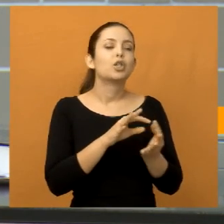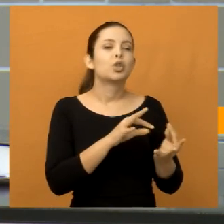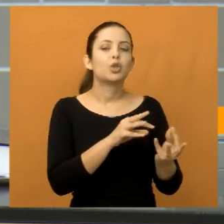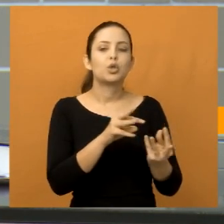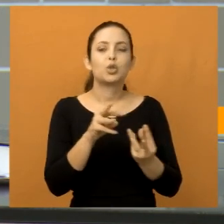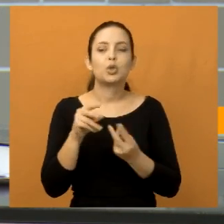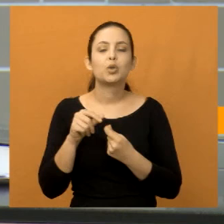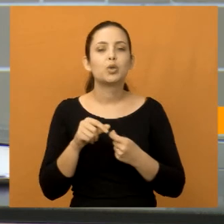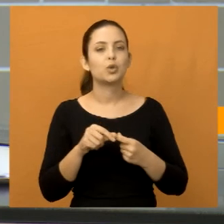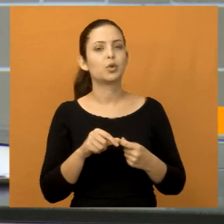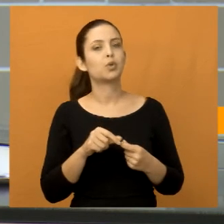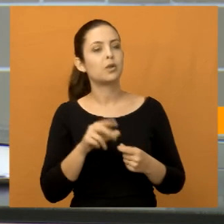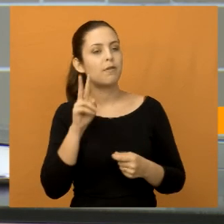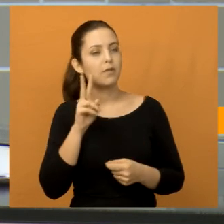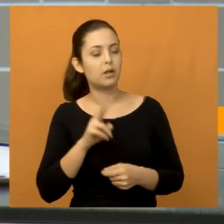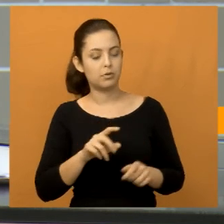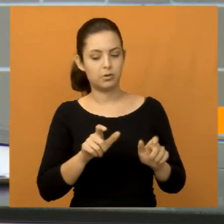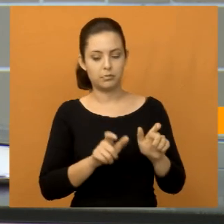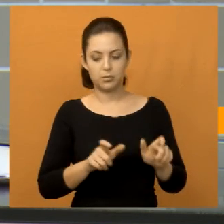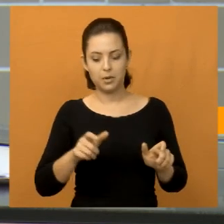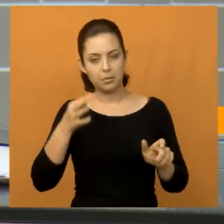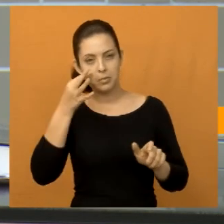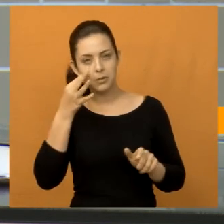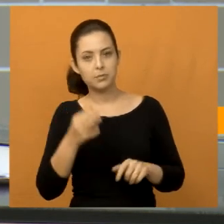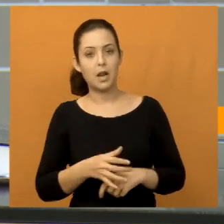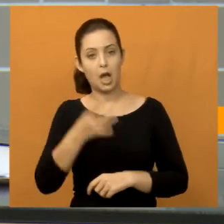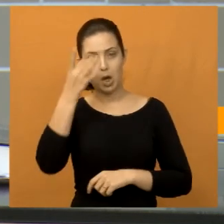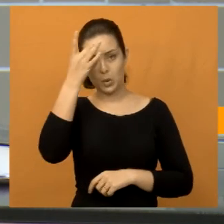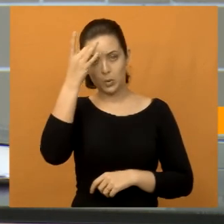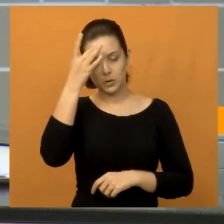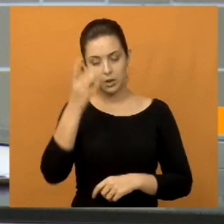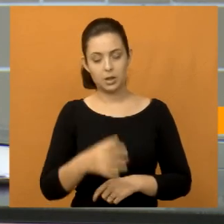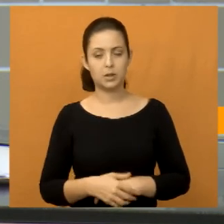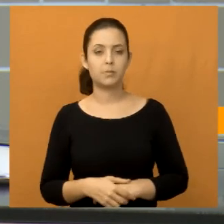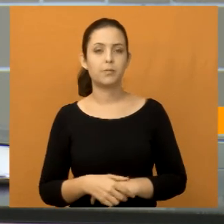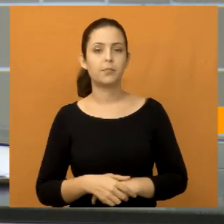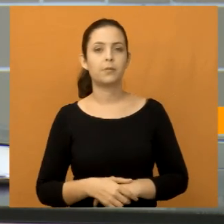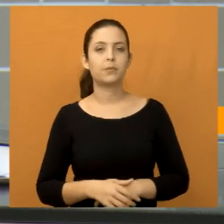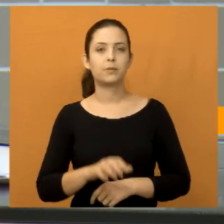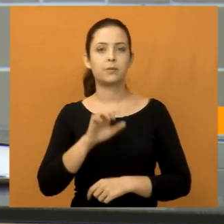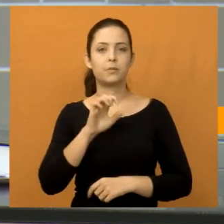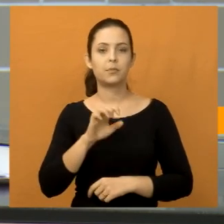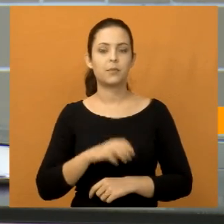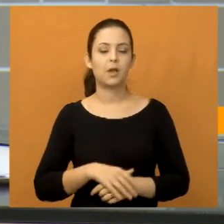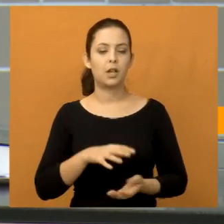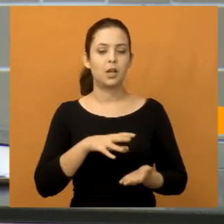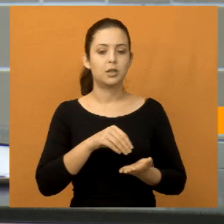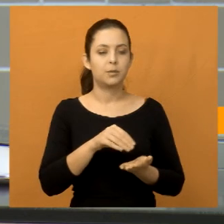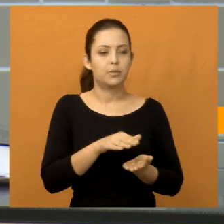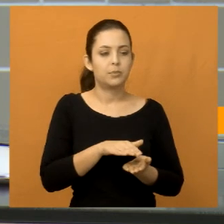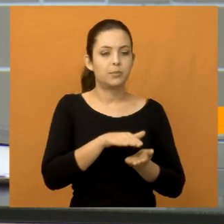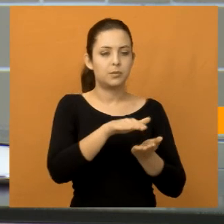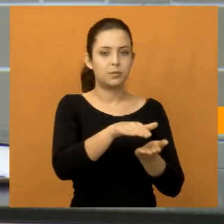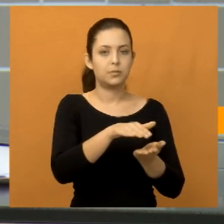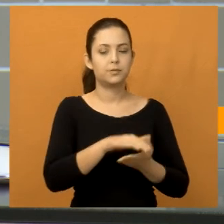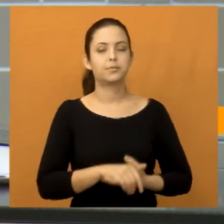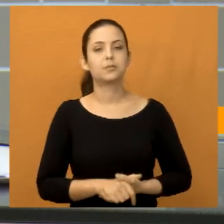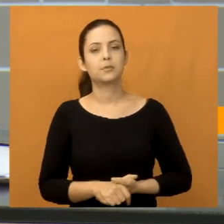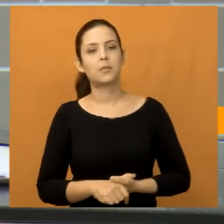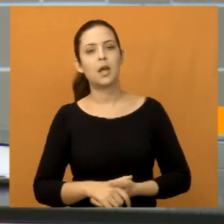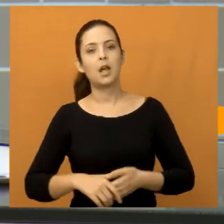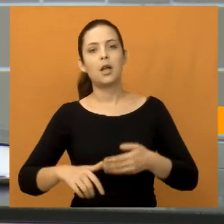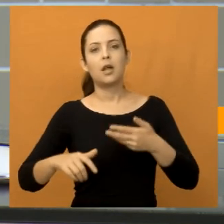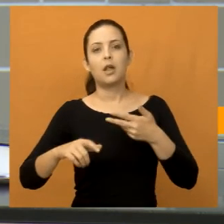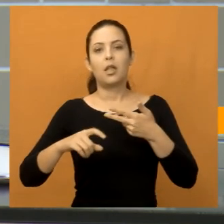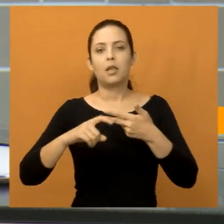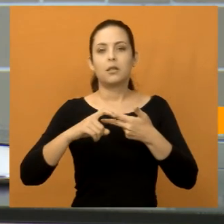deste Poder Legislativo para ciência. E. Remessa de cópia do presente relatório ao